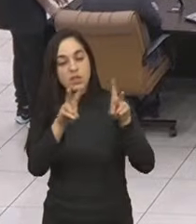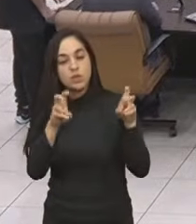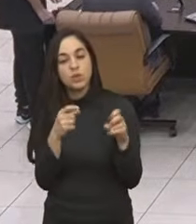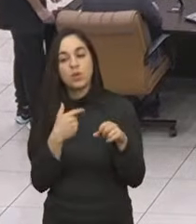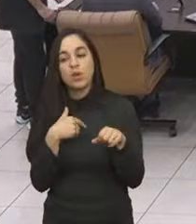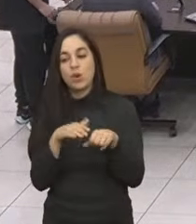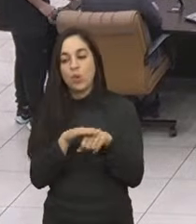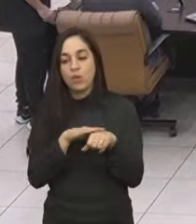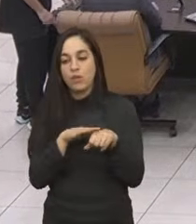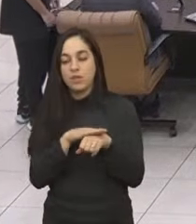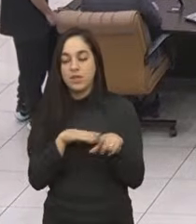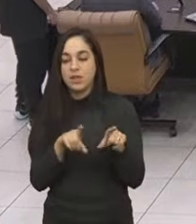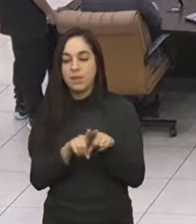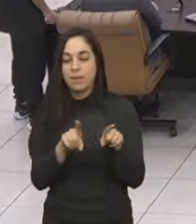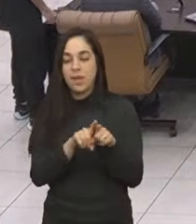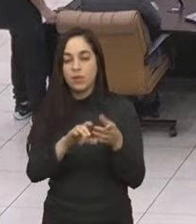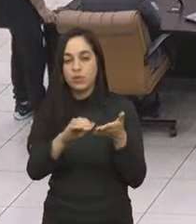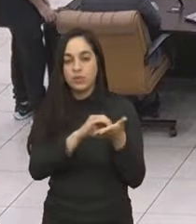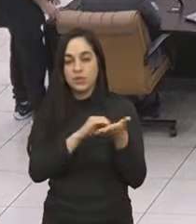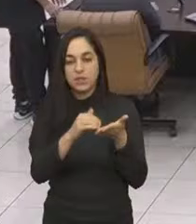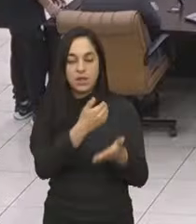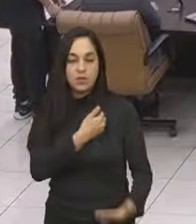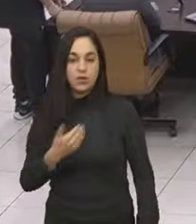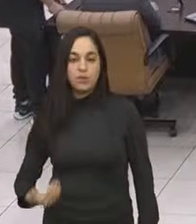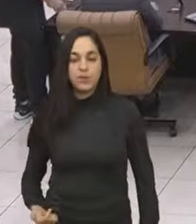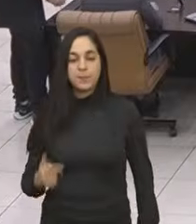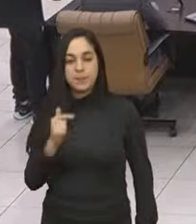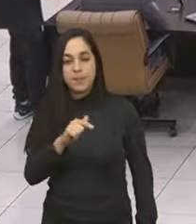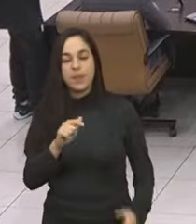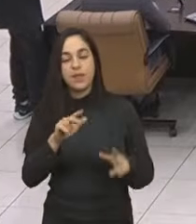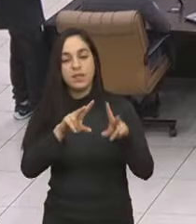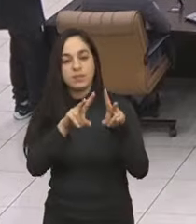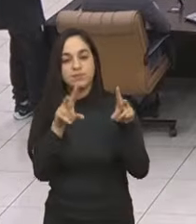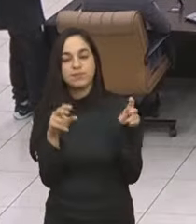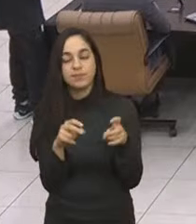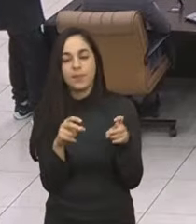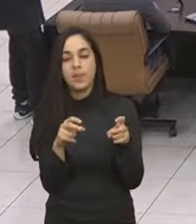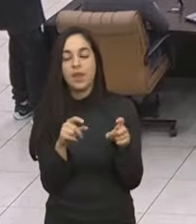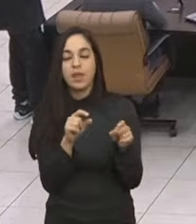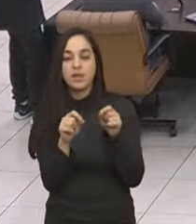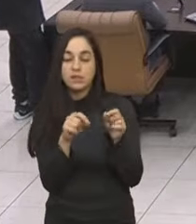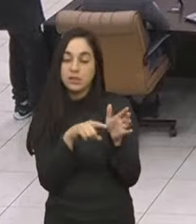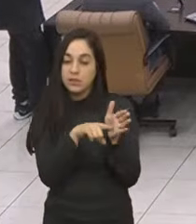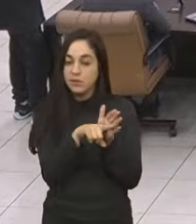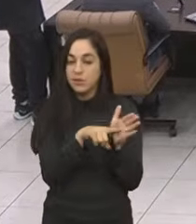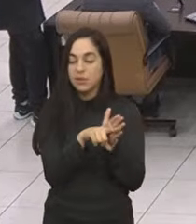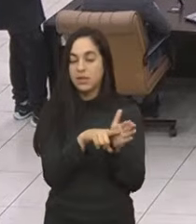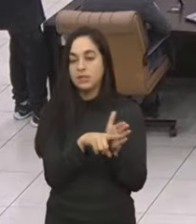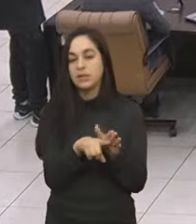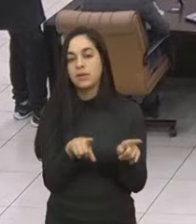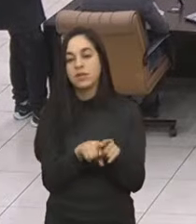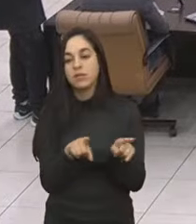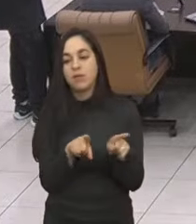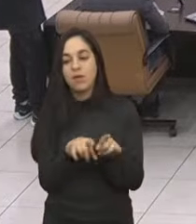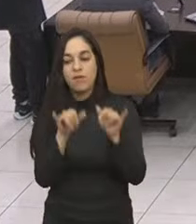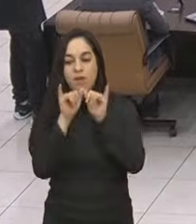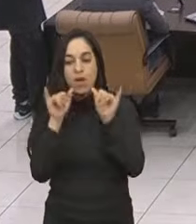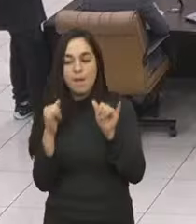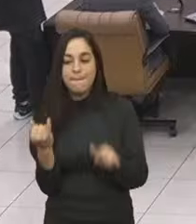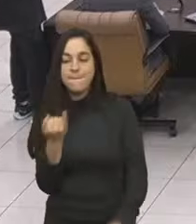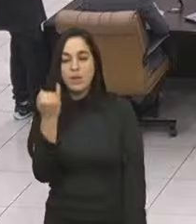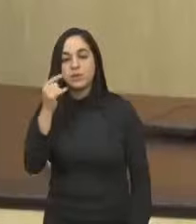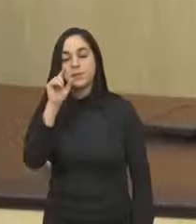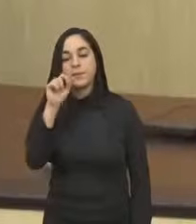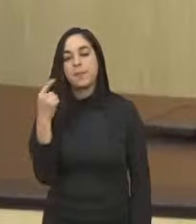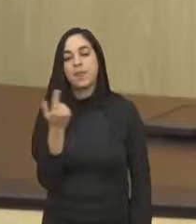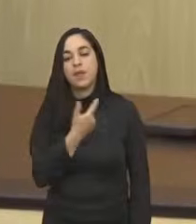também com o secretário de governo sobre o assunto, né, que está sendo feita essa verificação, e também mencionar aqui uma questão importante que